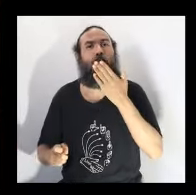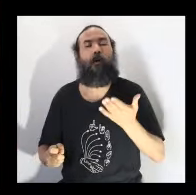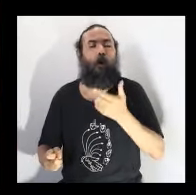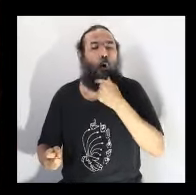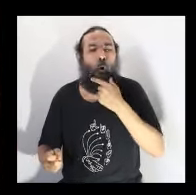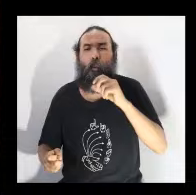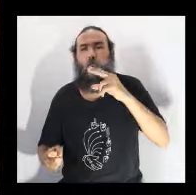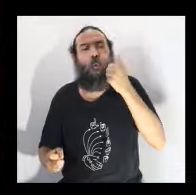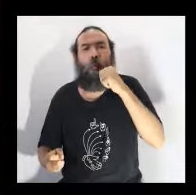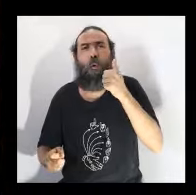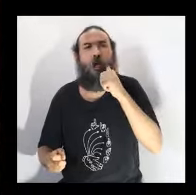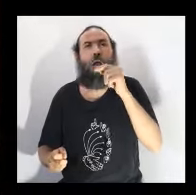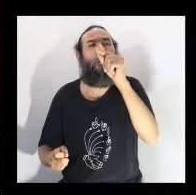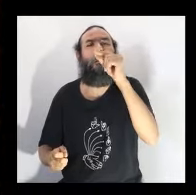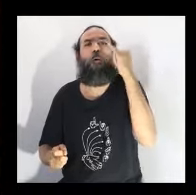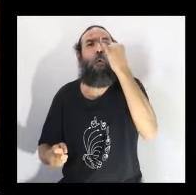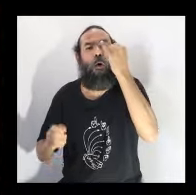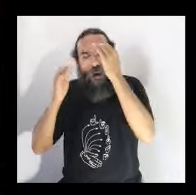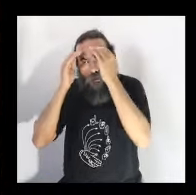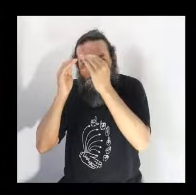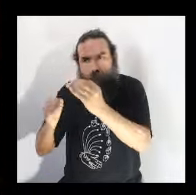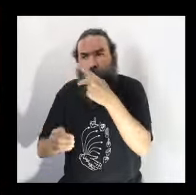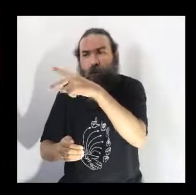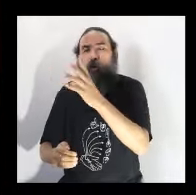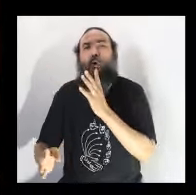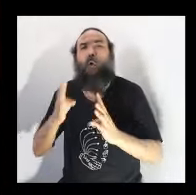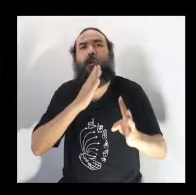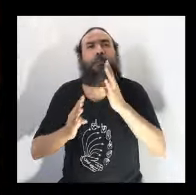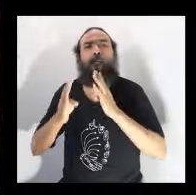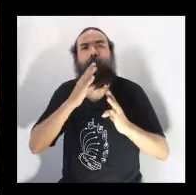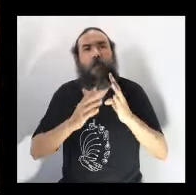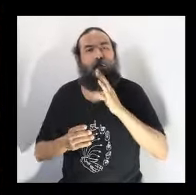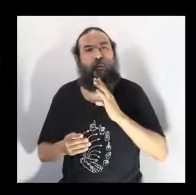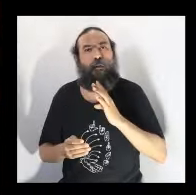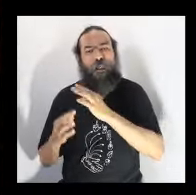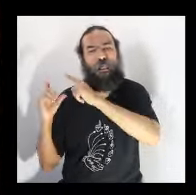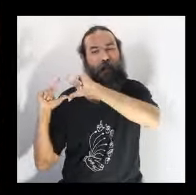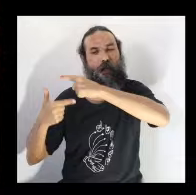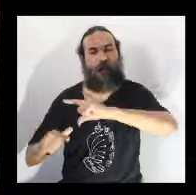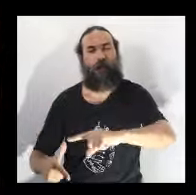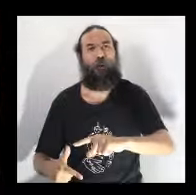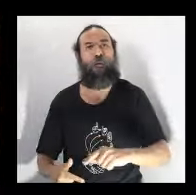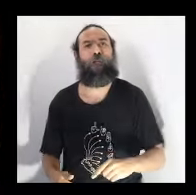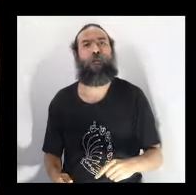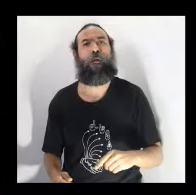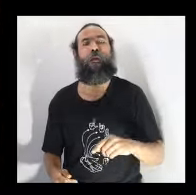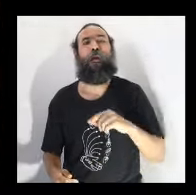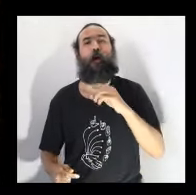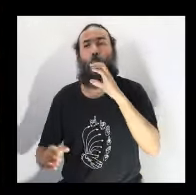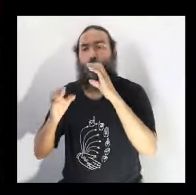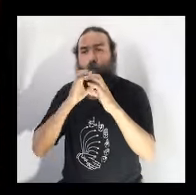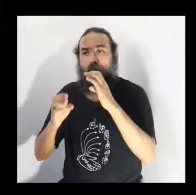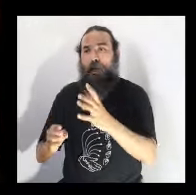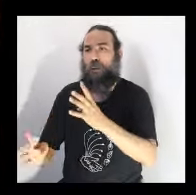o homem ou mulher é preservar o saber da forma com ele é se manter aberto de áudio de forma